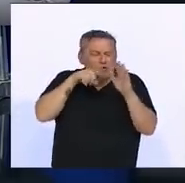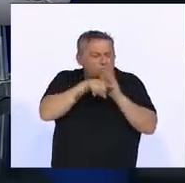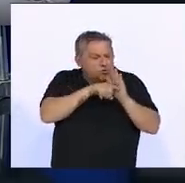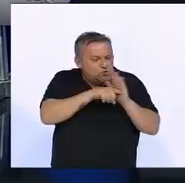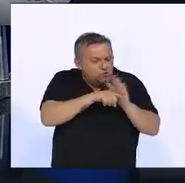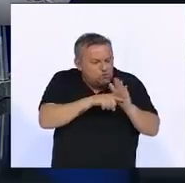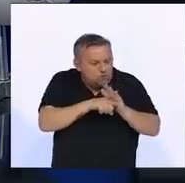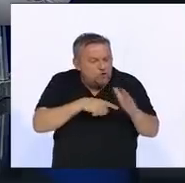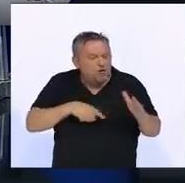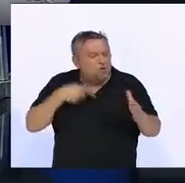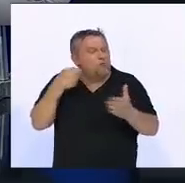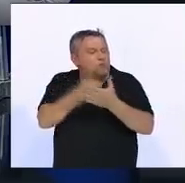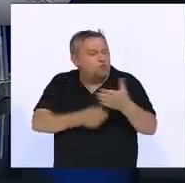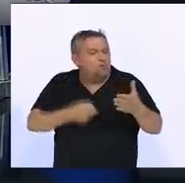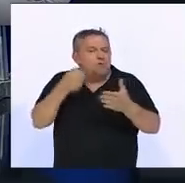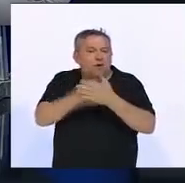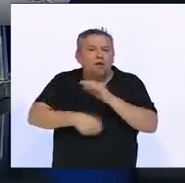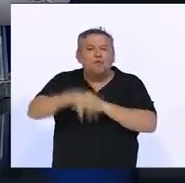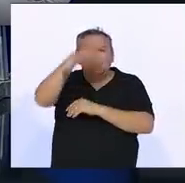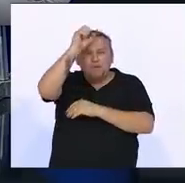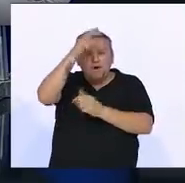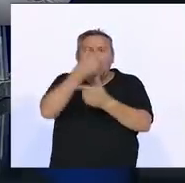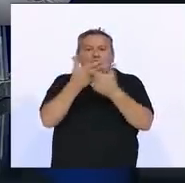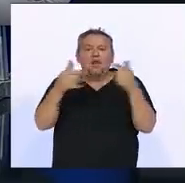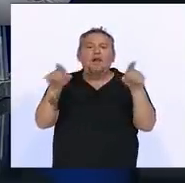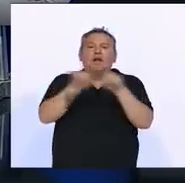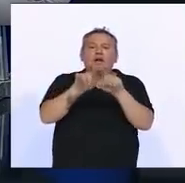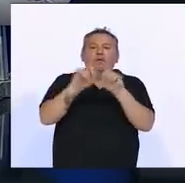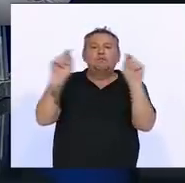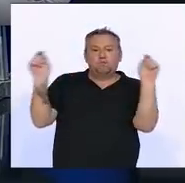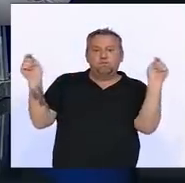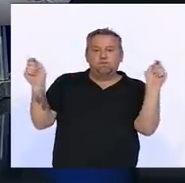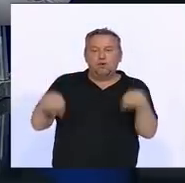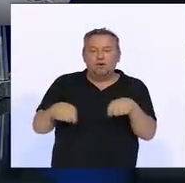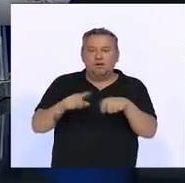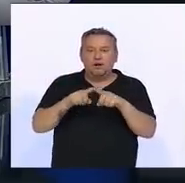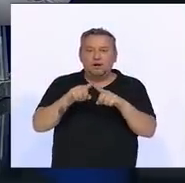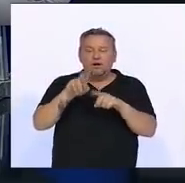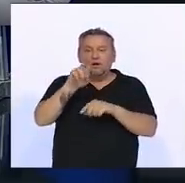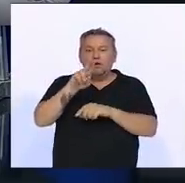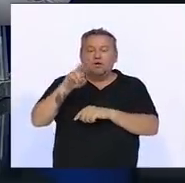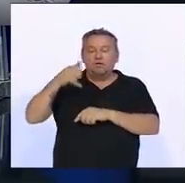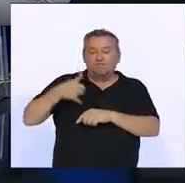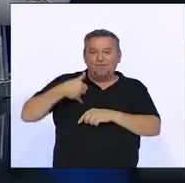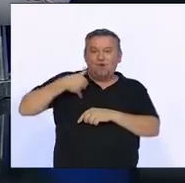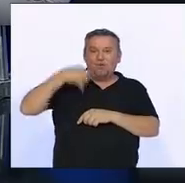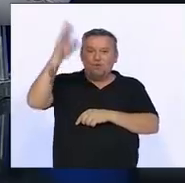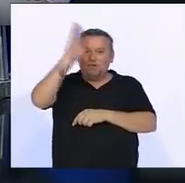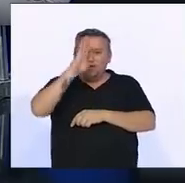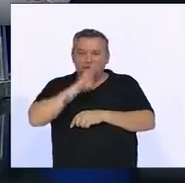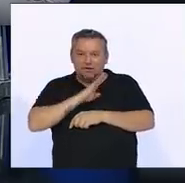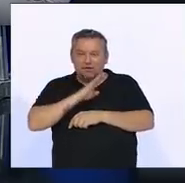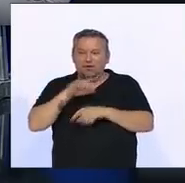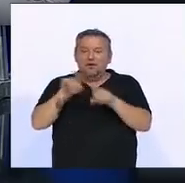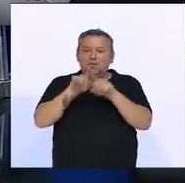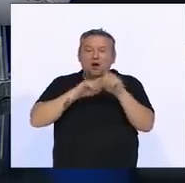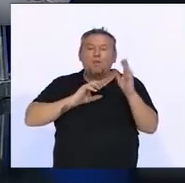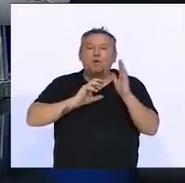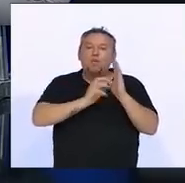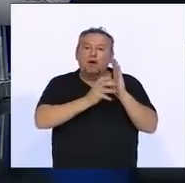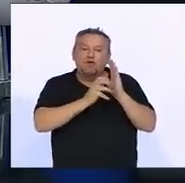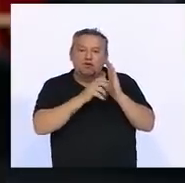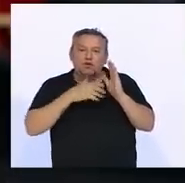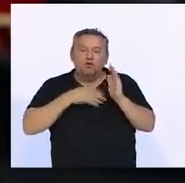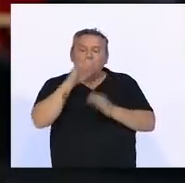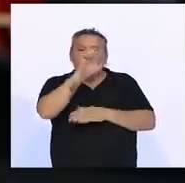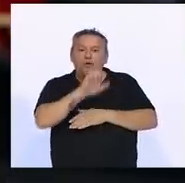eu sou uma guerreira para aprender as coisas e poder minimamente orgulhar o meu país, orgulhar o meu partido, orgulhar o meu